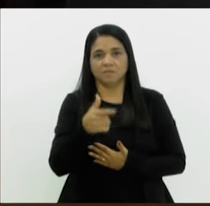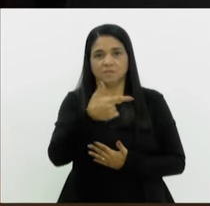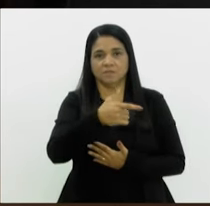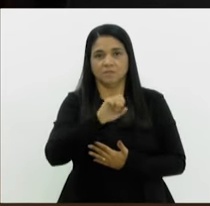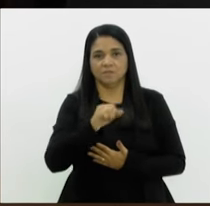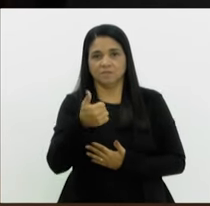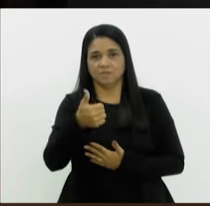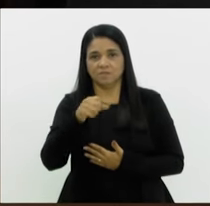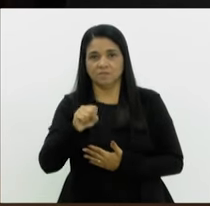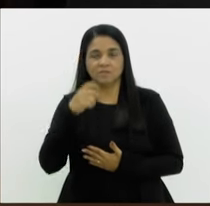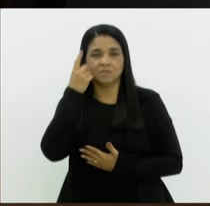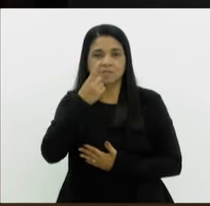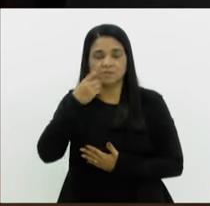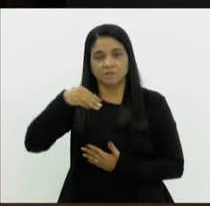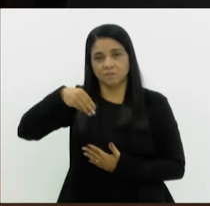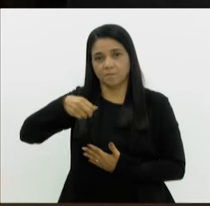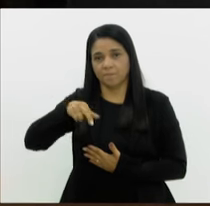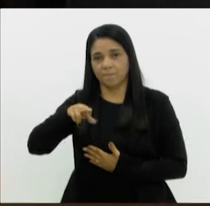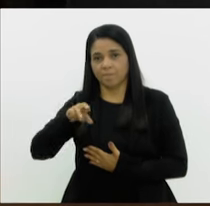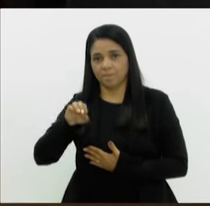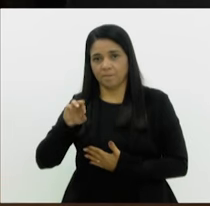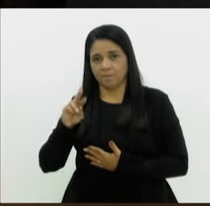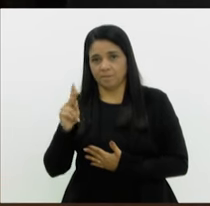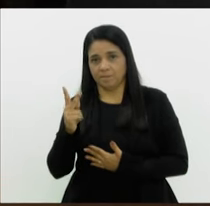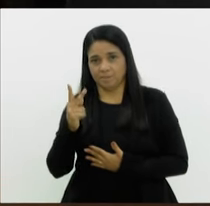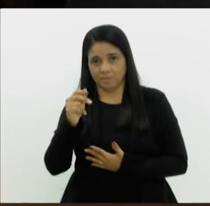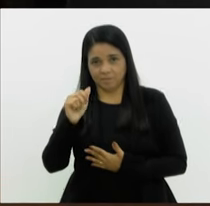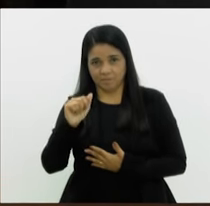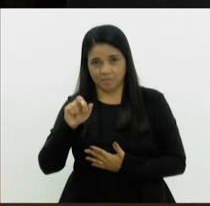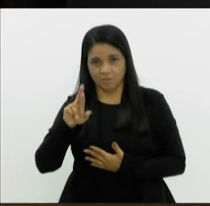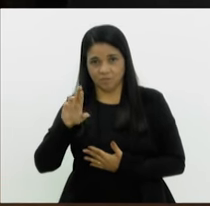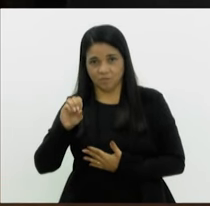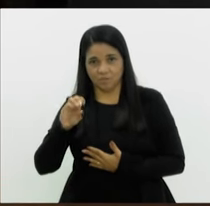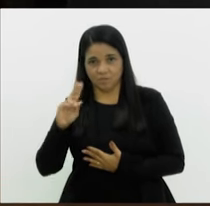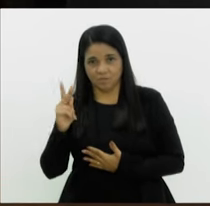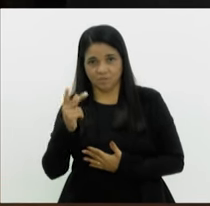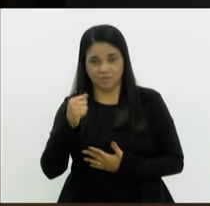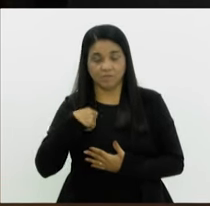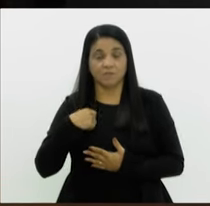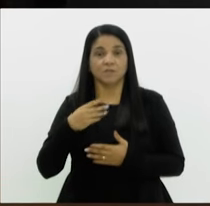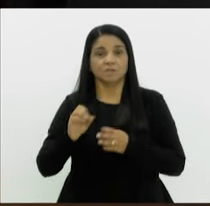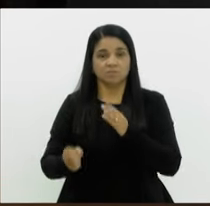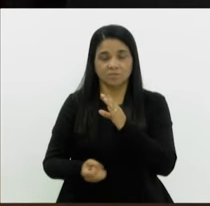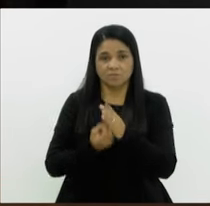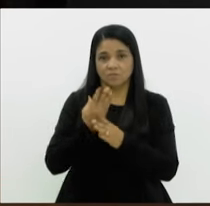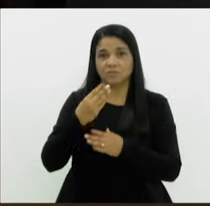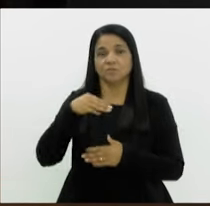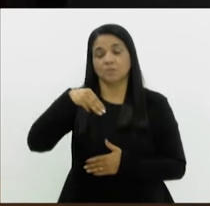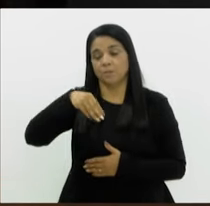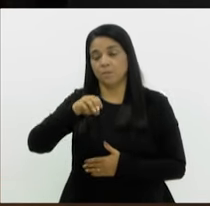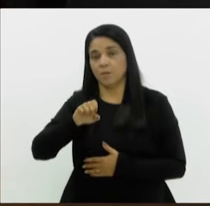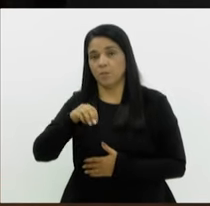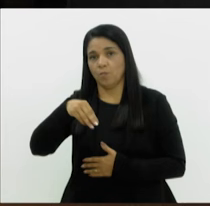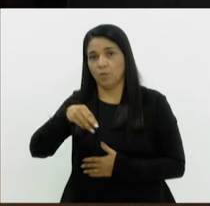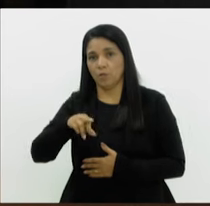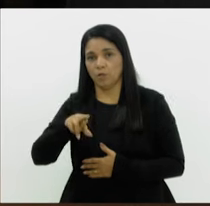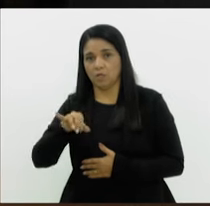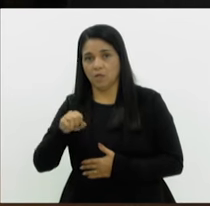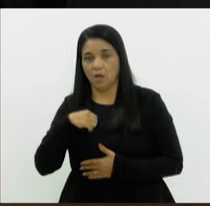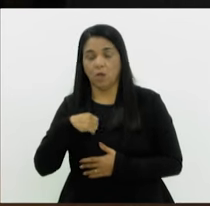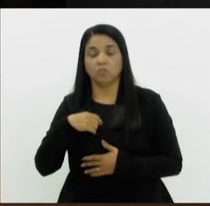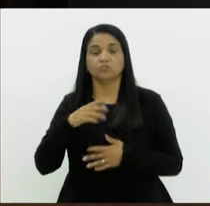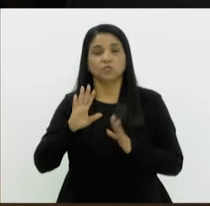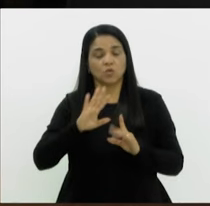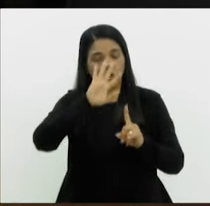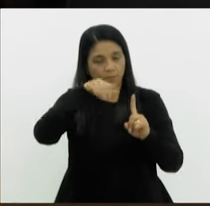3.876/2018, de autoria da deputada Marta Rocha, que dispõe sobre a criação de memorial em homenagem aos policiais mortos em